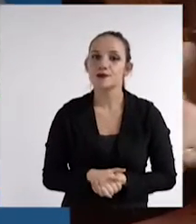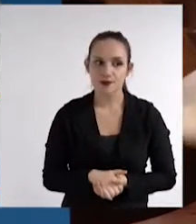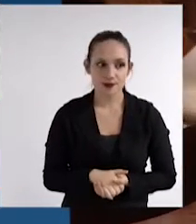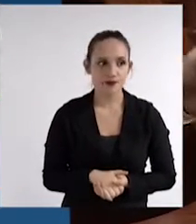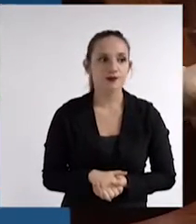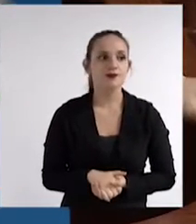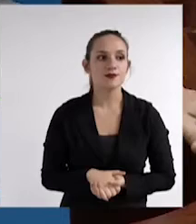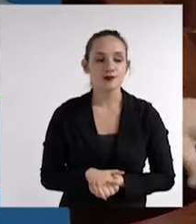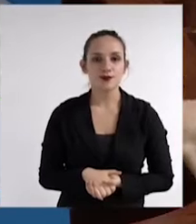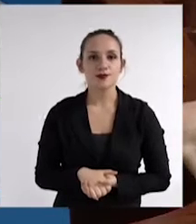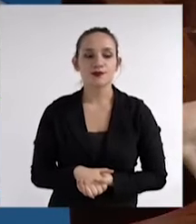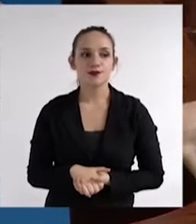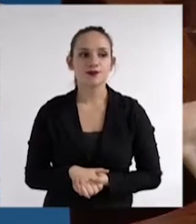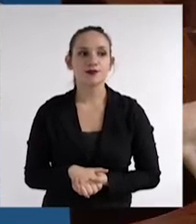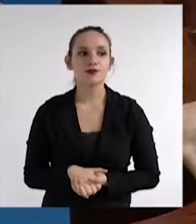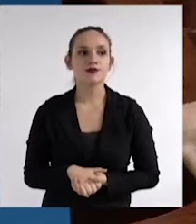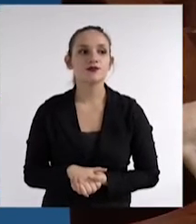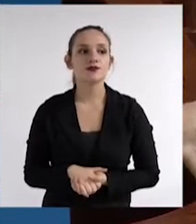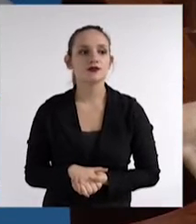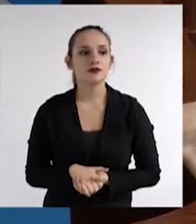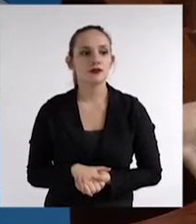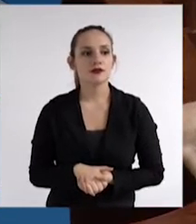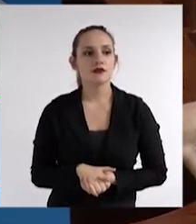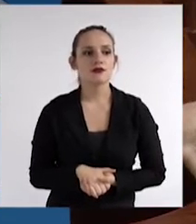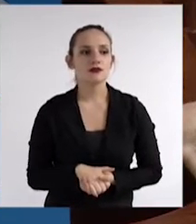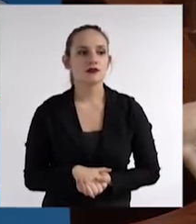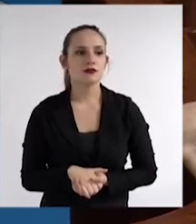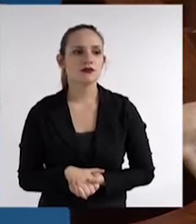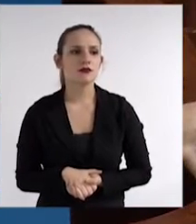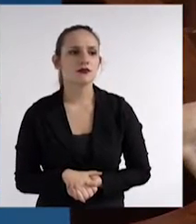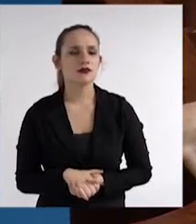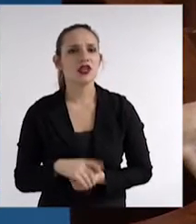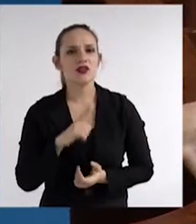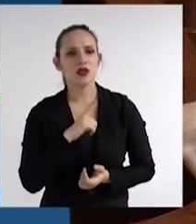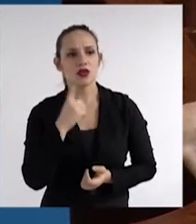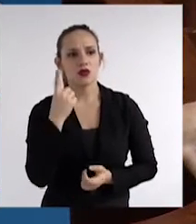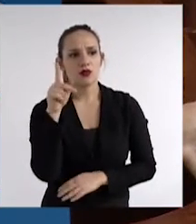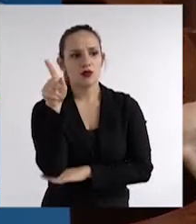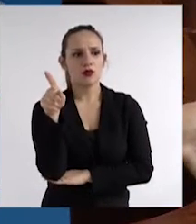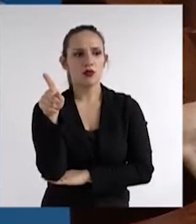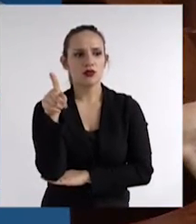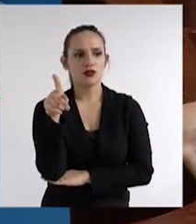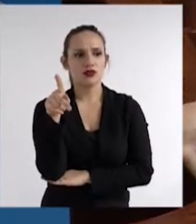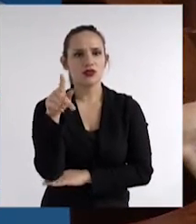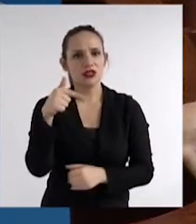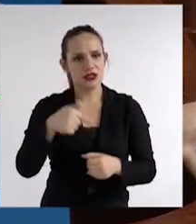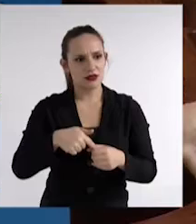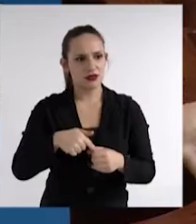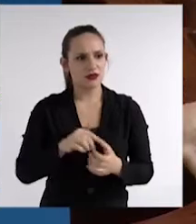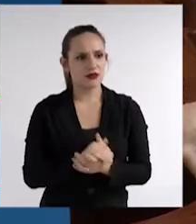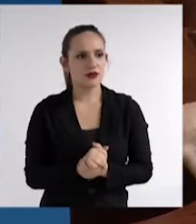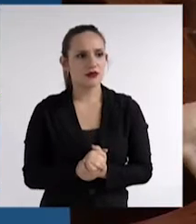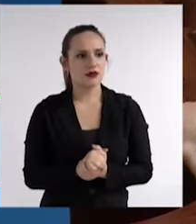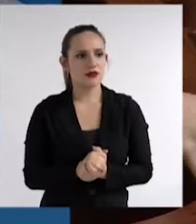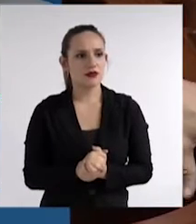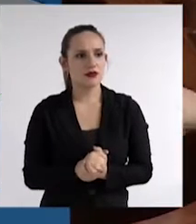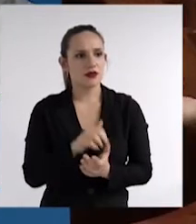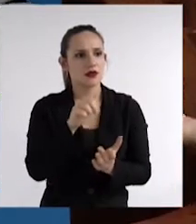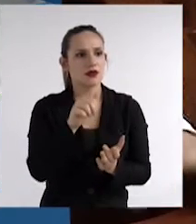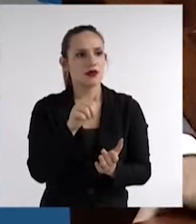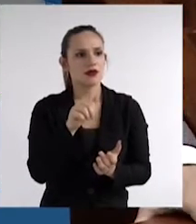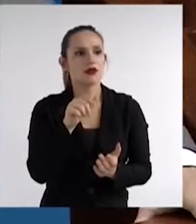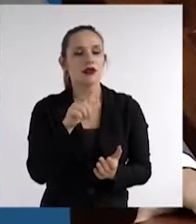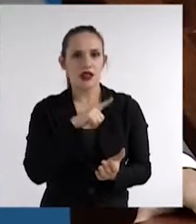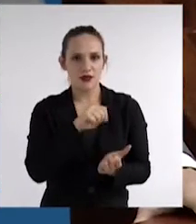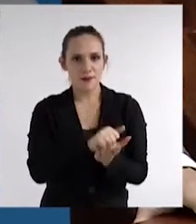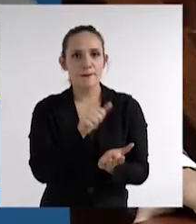Foi penalizado um posto de gasolina no interior do estado que estava vendendo combustível a R$ 8,00